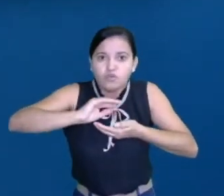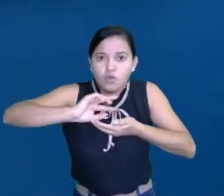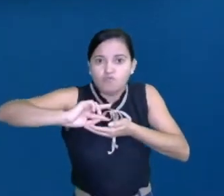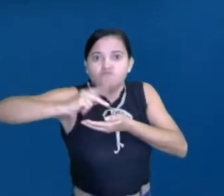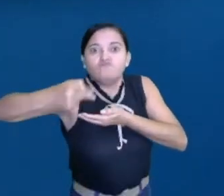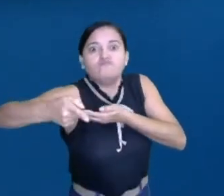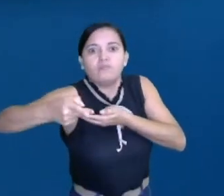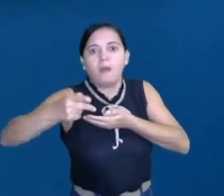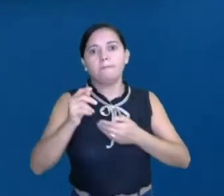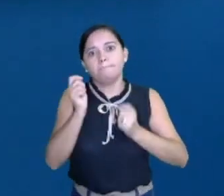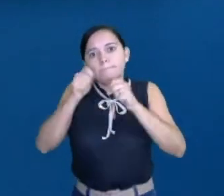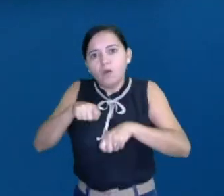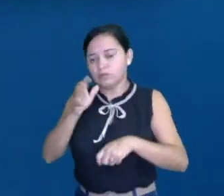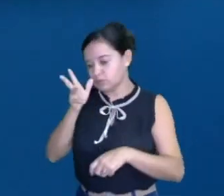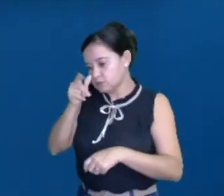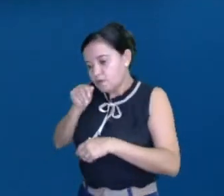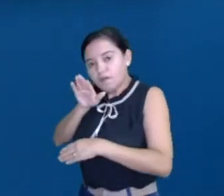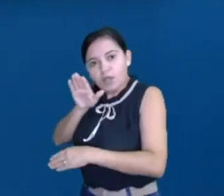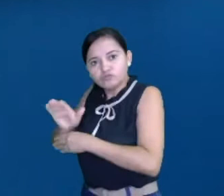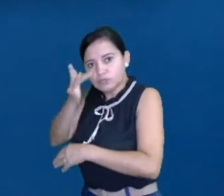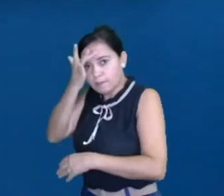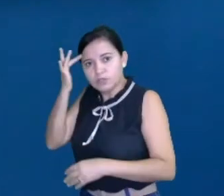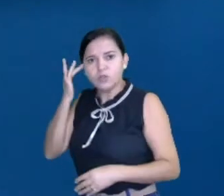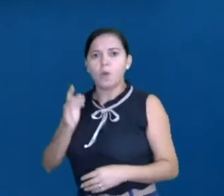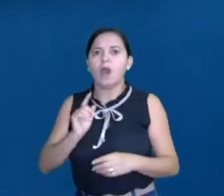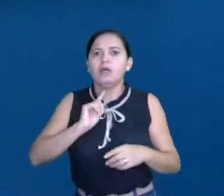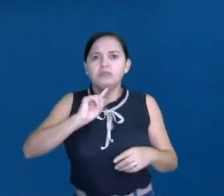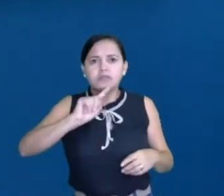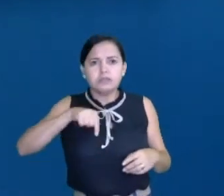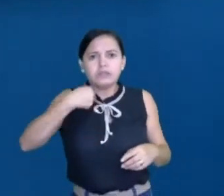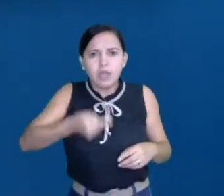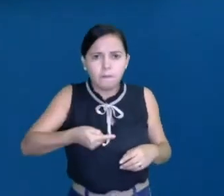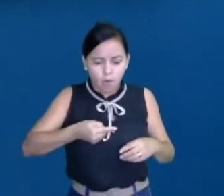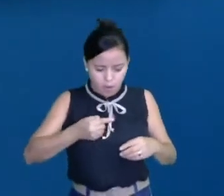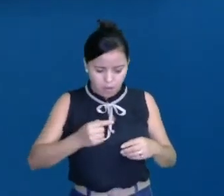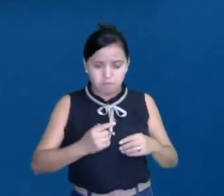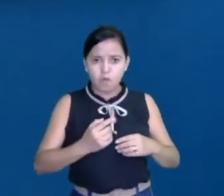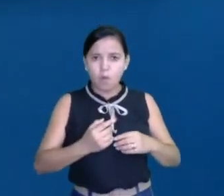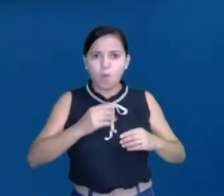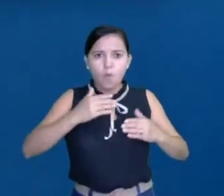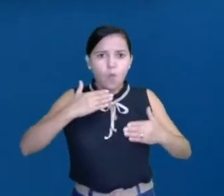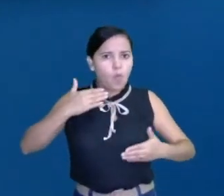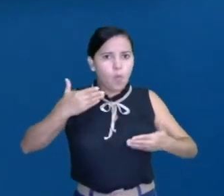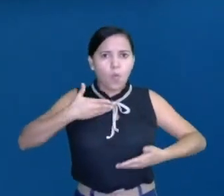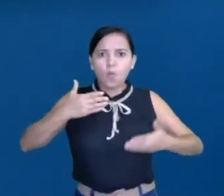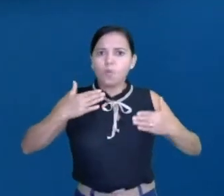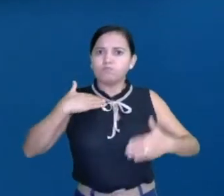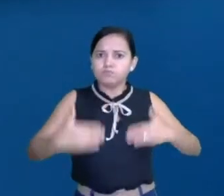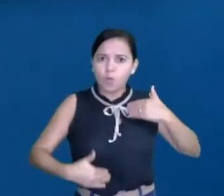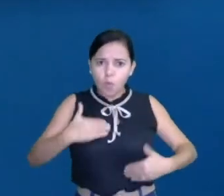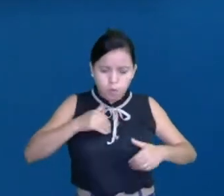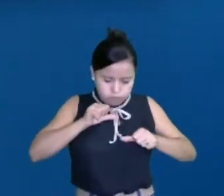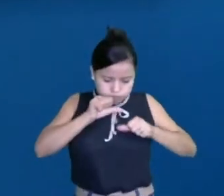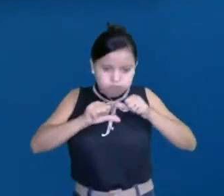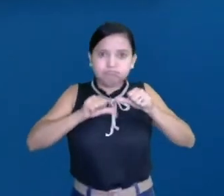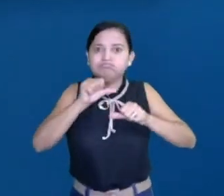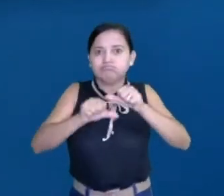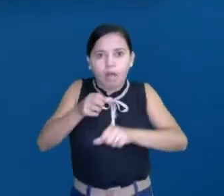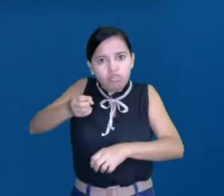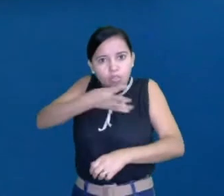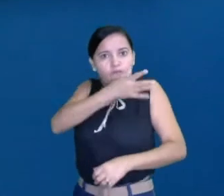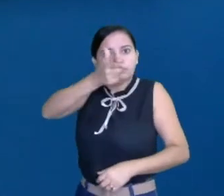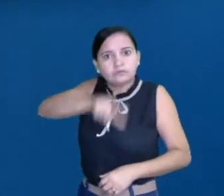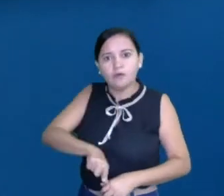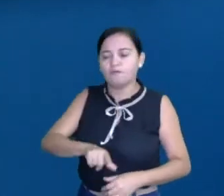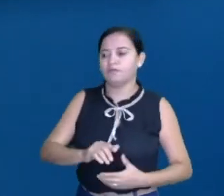cerca de 15 dias, suas células já estarão regeneradas, estarão novas novamente. A partir disso, temos